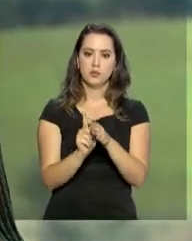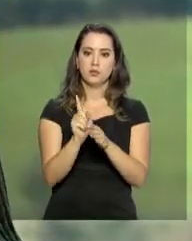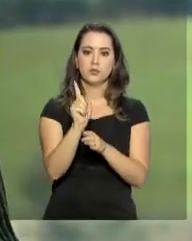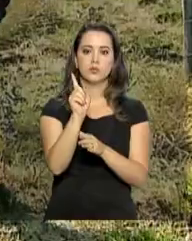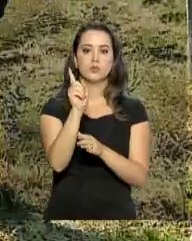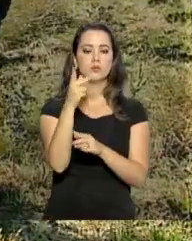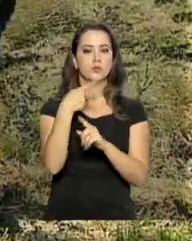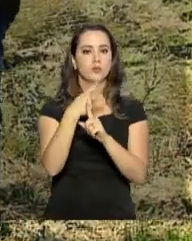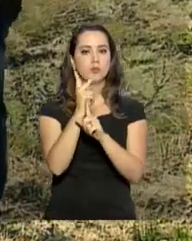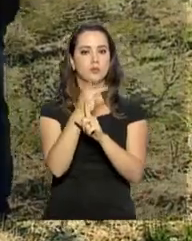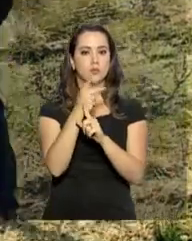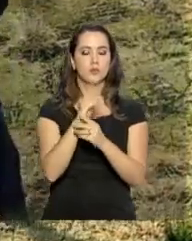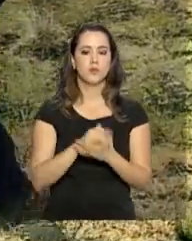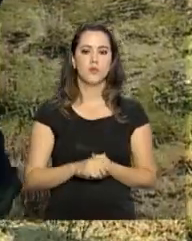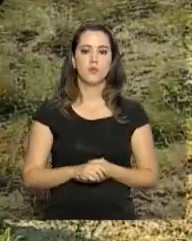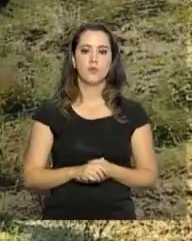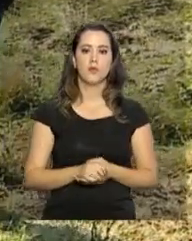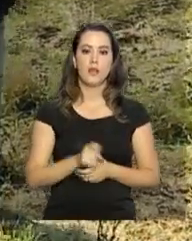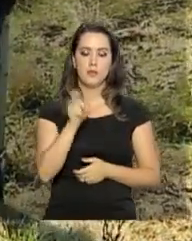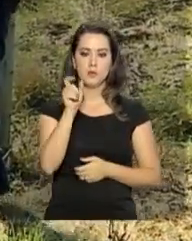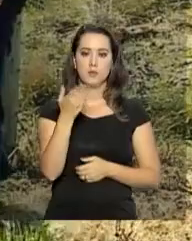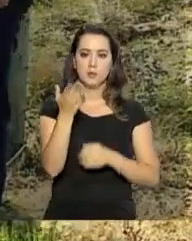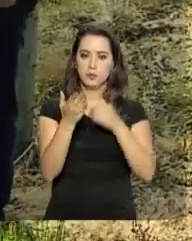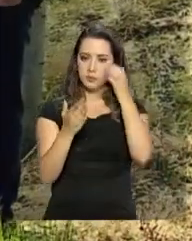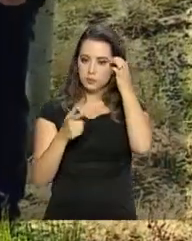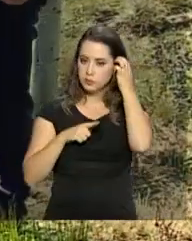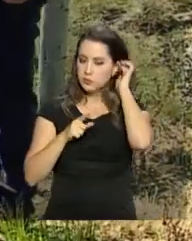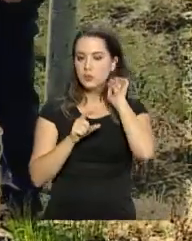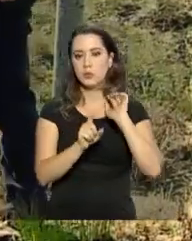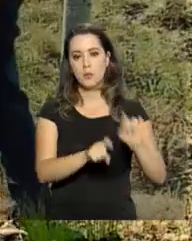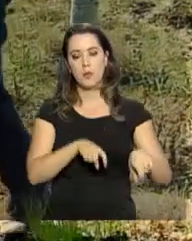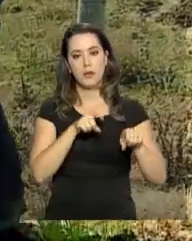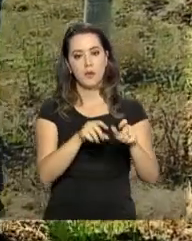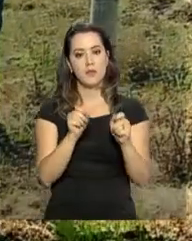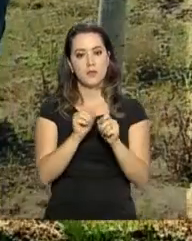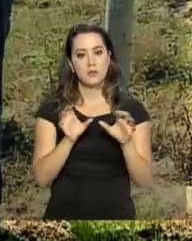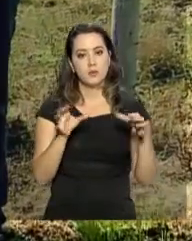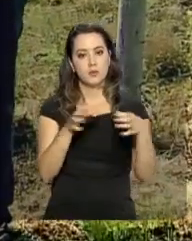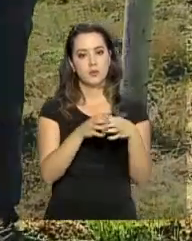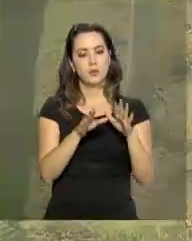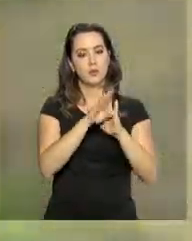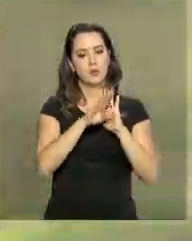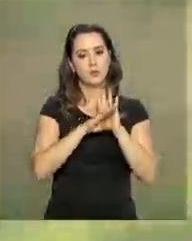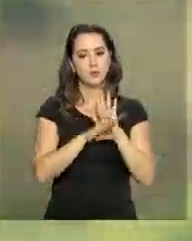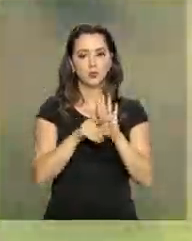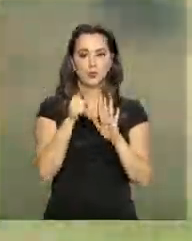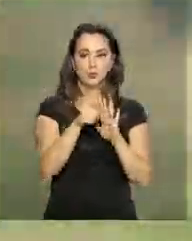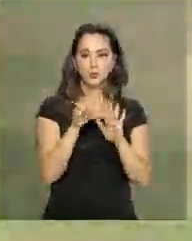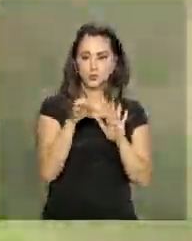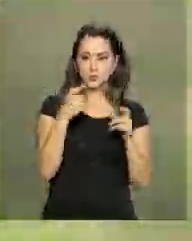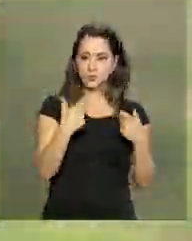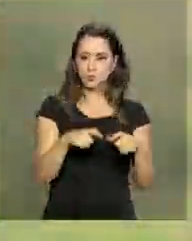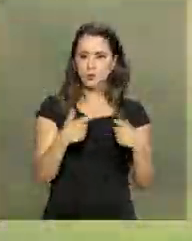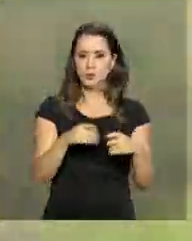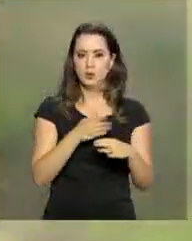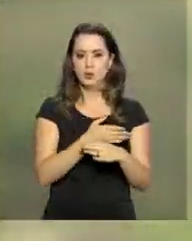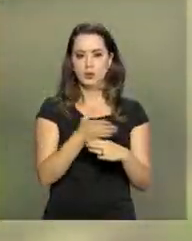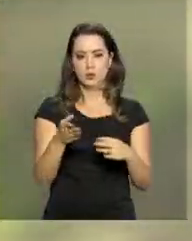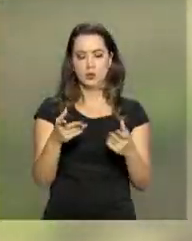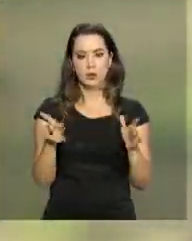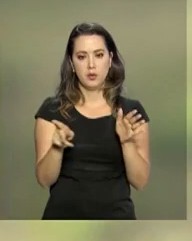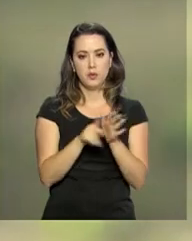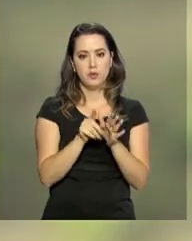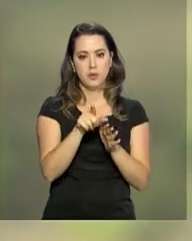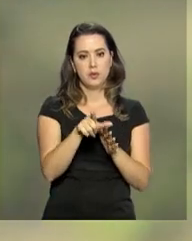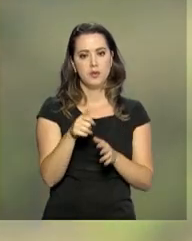eólicos o rodrigo é um dos produtores rurais que decidiu fazer parte do projeto só nas terras dele vão ser